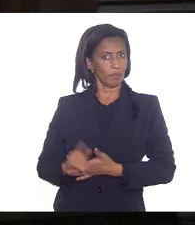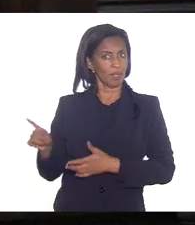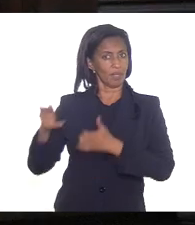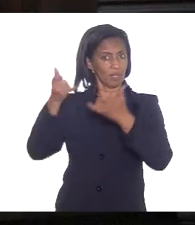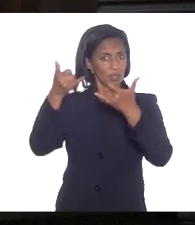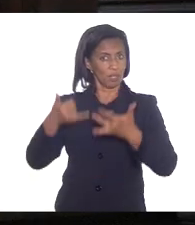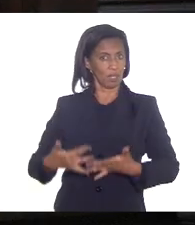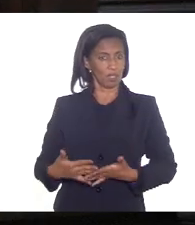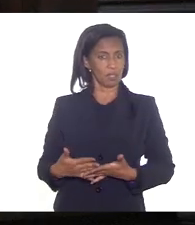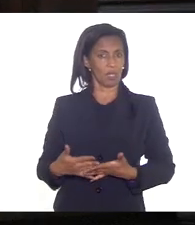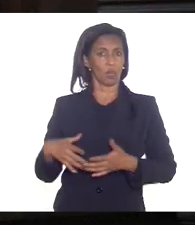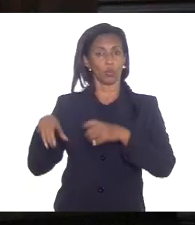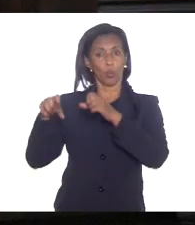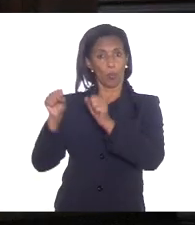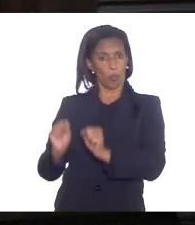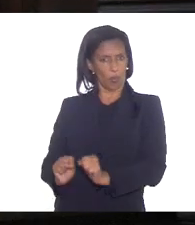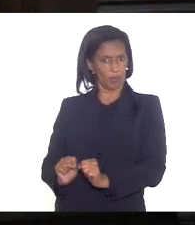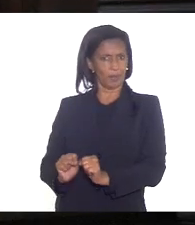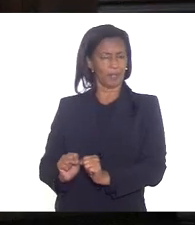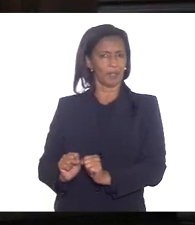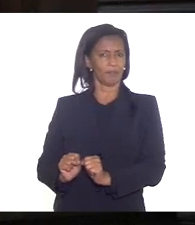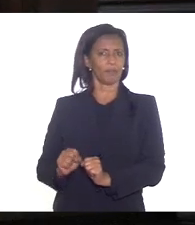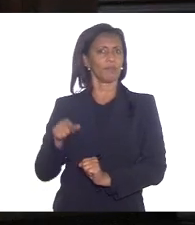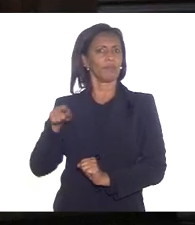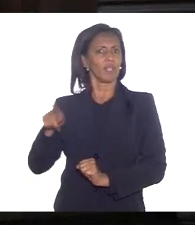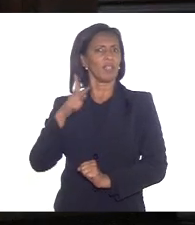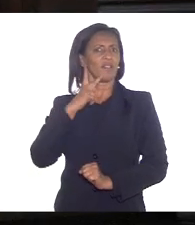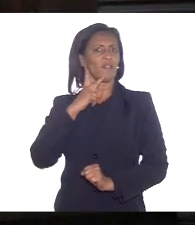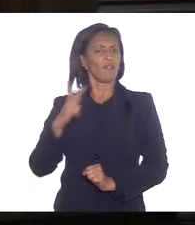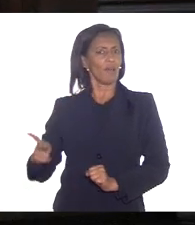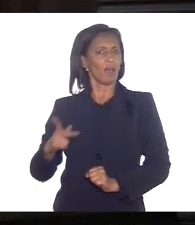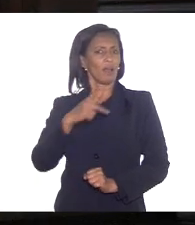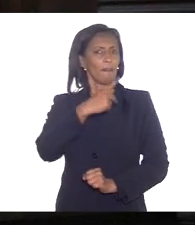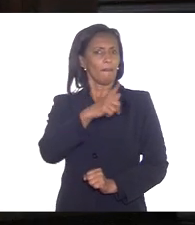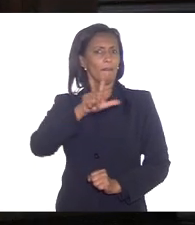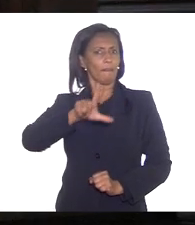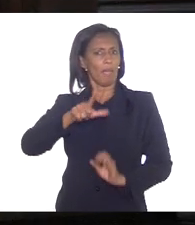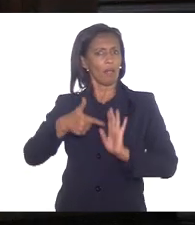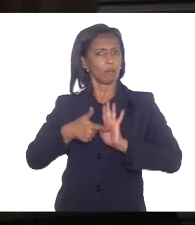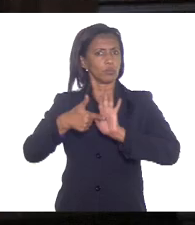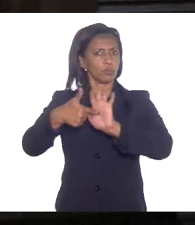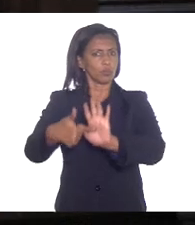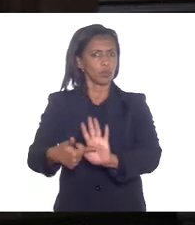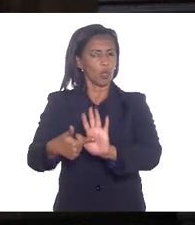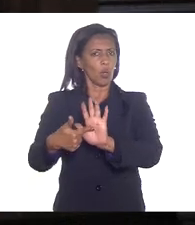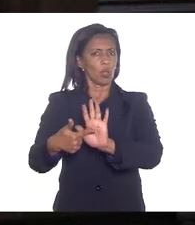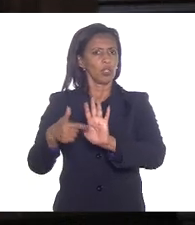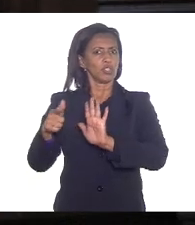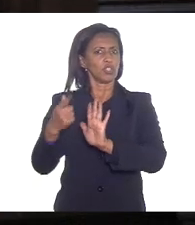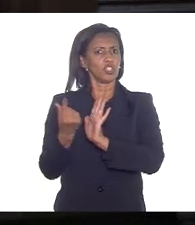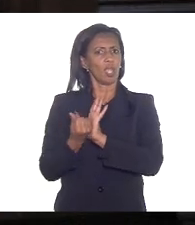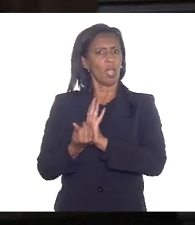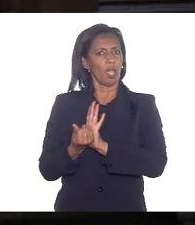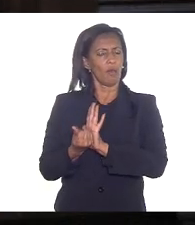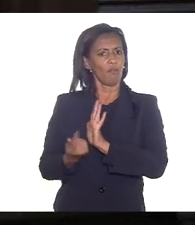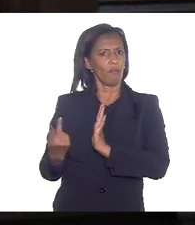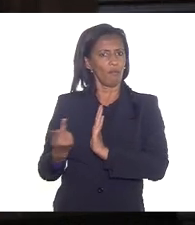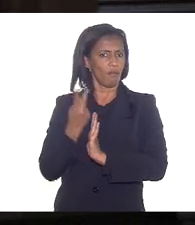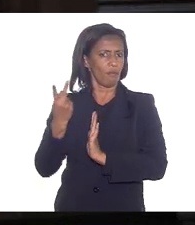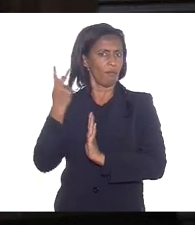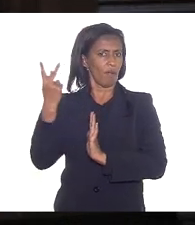justificativa do Poder Executivo ele diz que o PL se trata de alocação de receitas